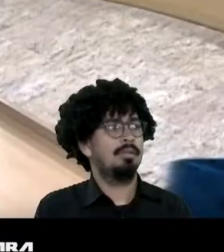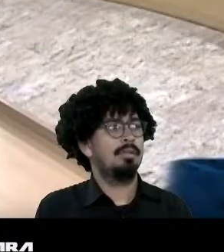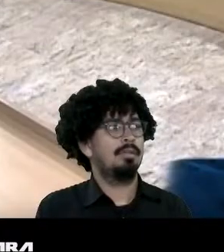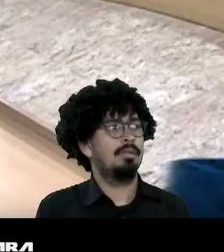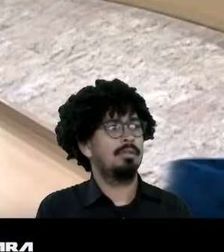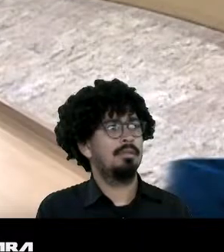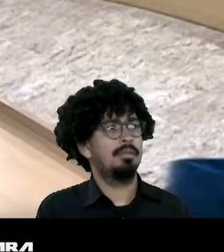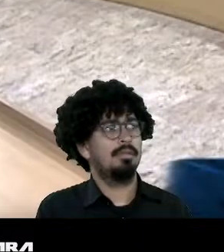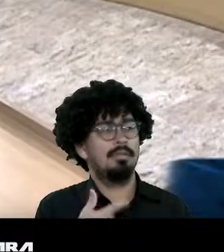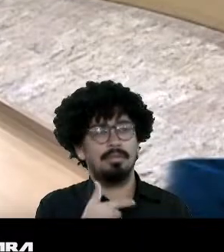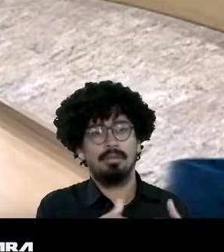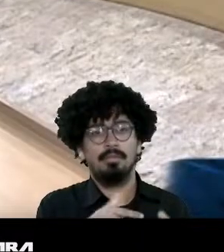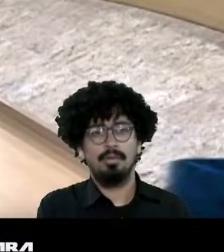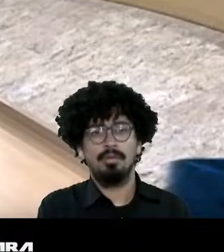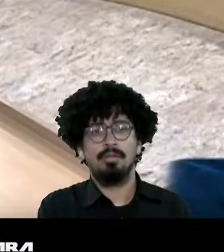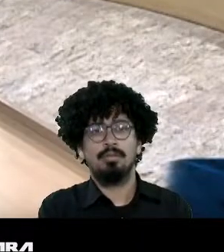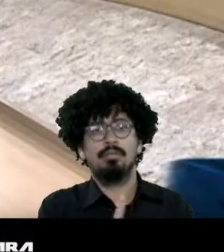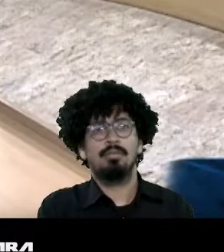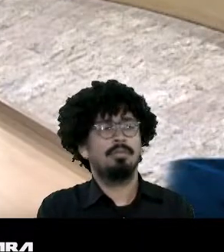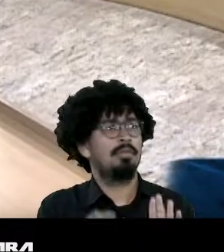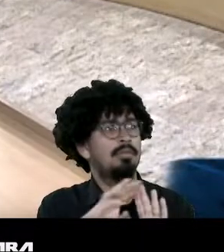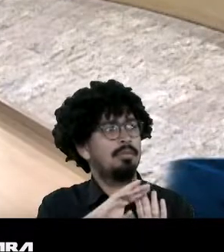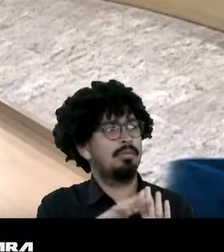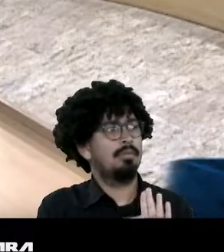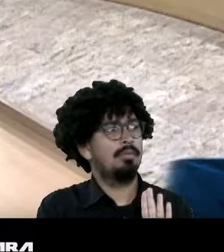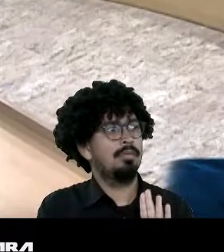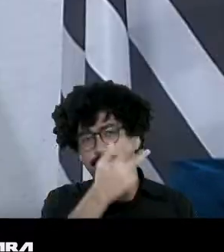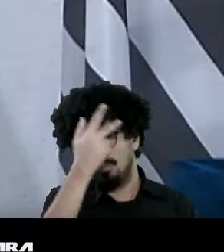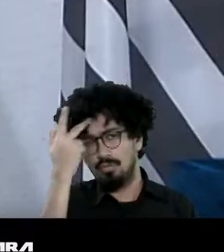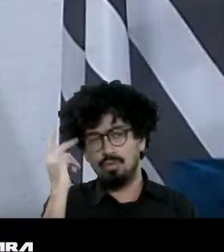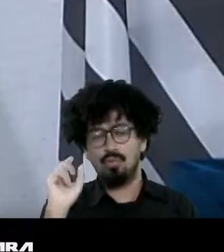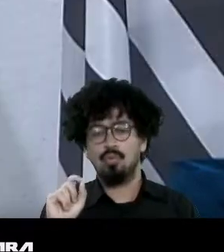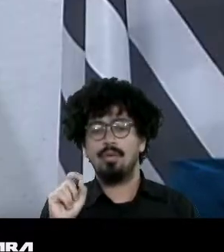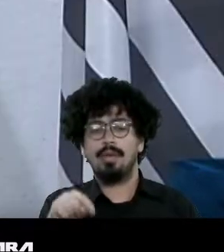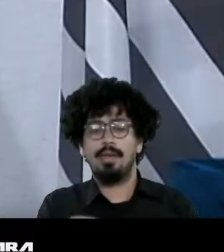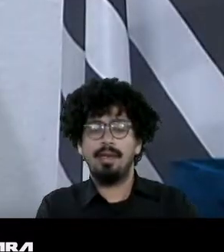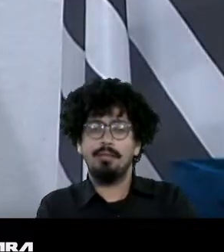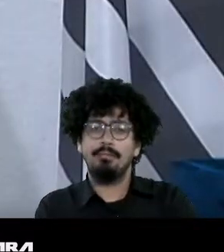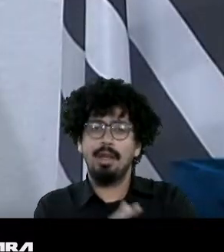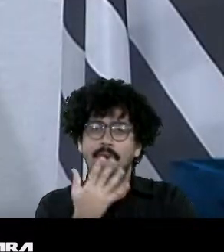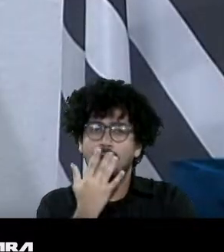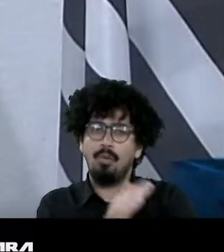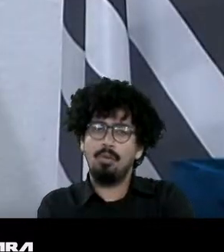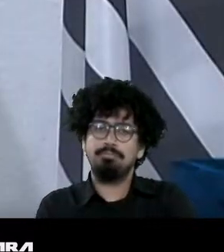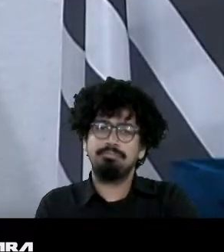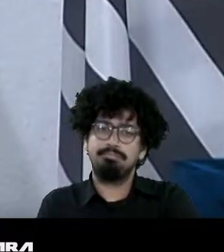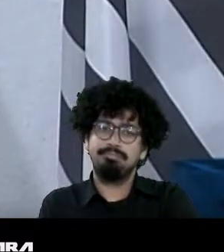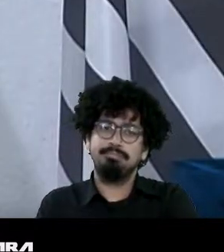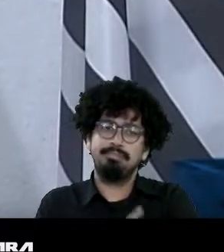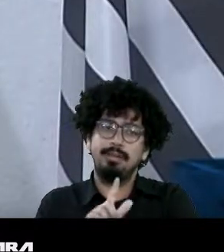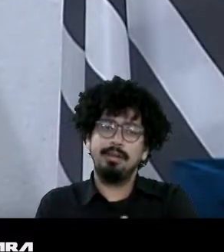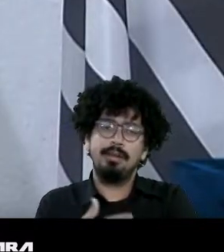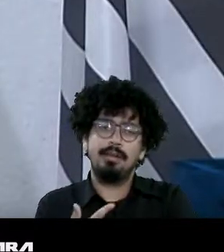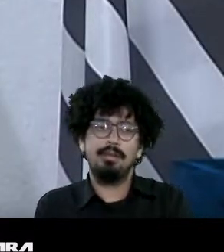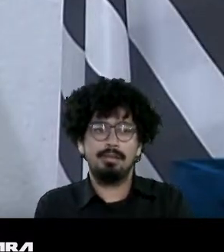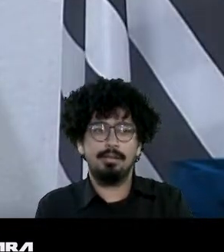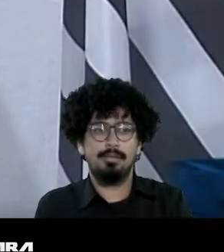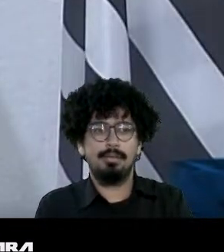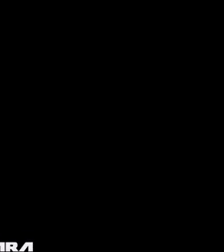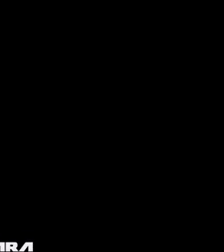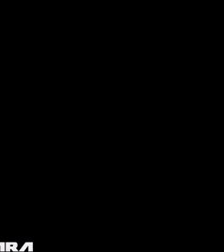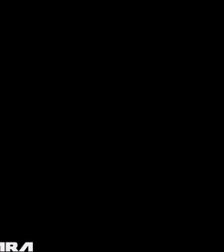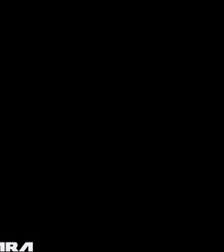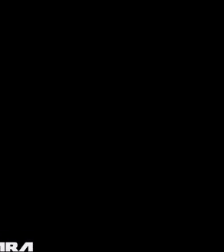Na sessão do dia 8, os vereadores confirmaram a aprovação de dois projetos do vereador Douglas Carbonne, que denominam espaços públicos da